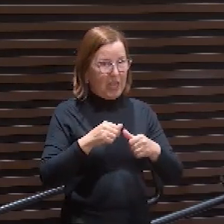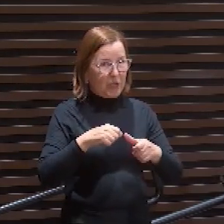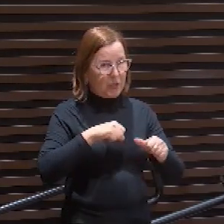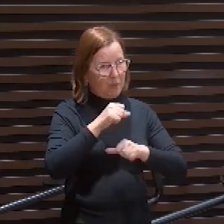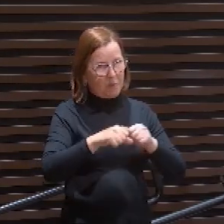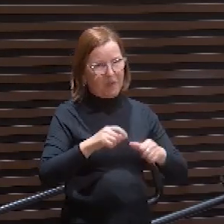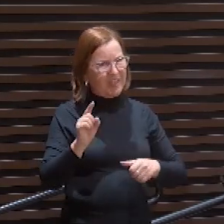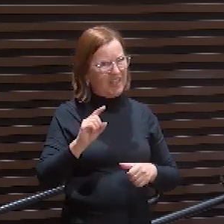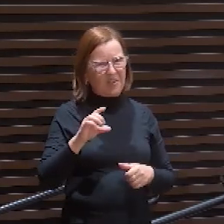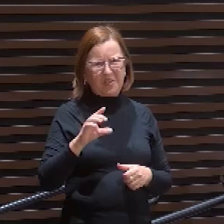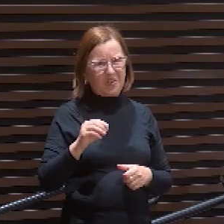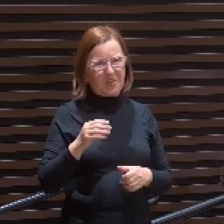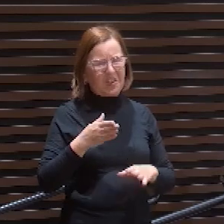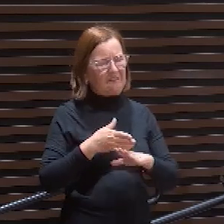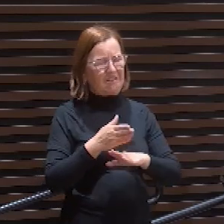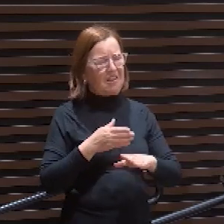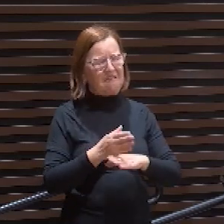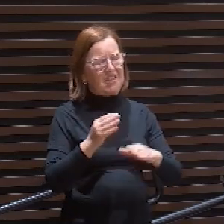que dê a vida.